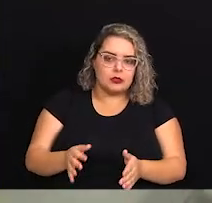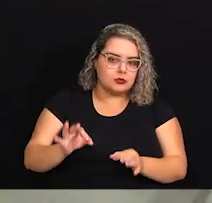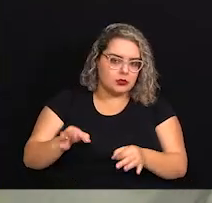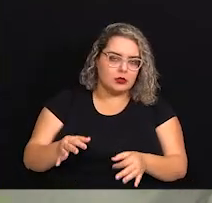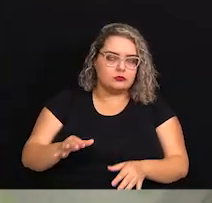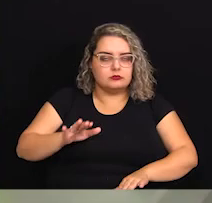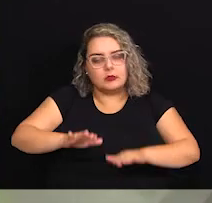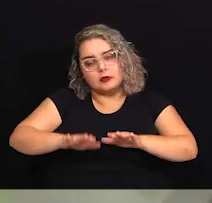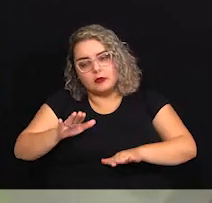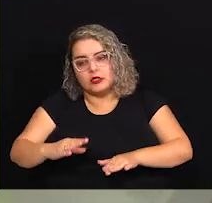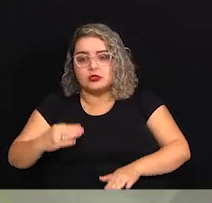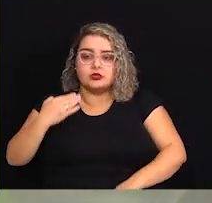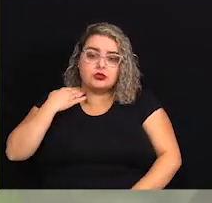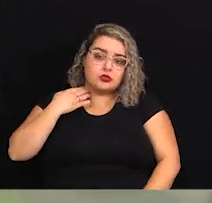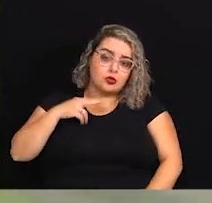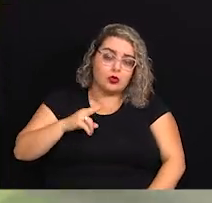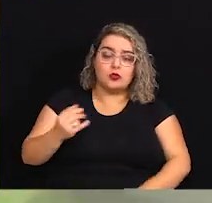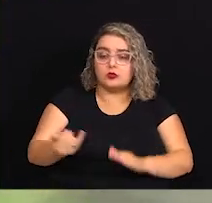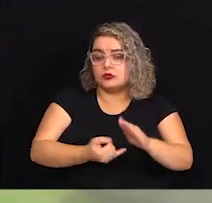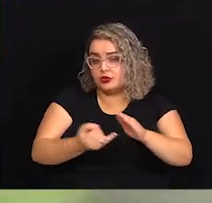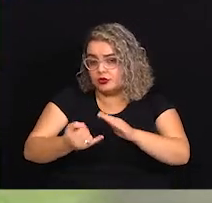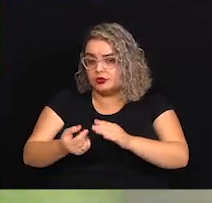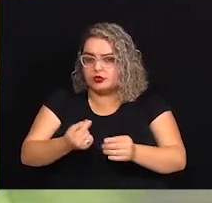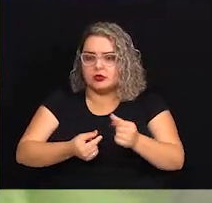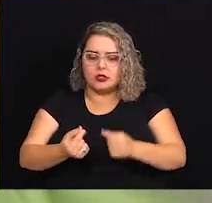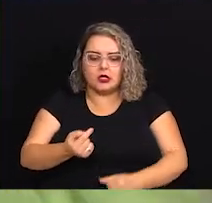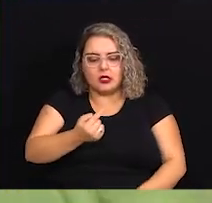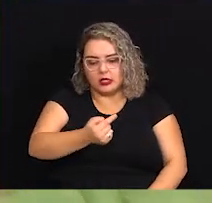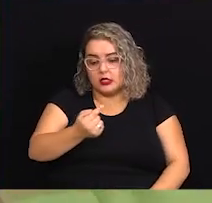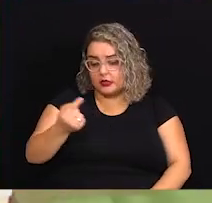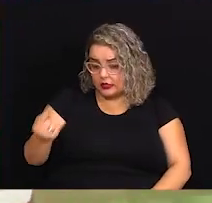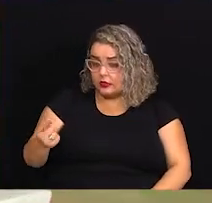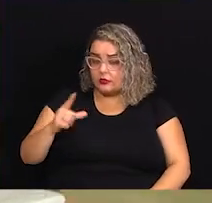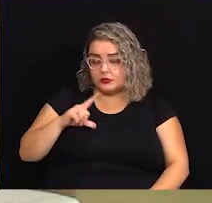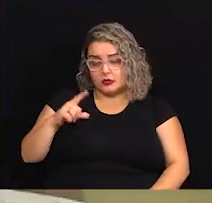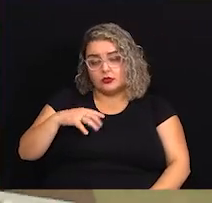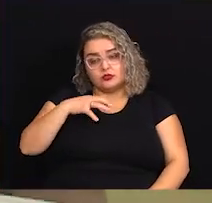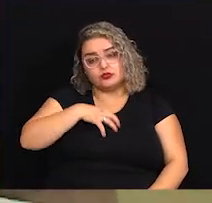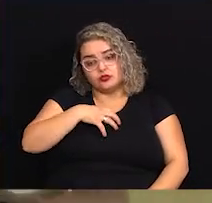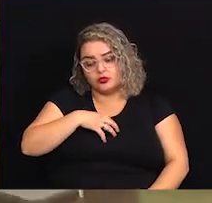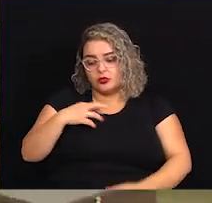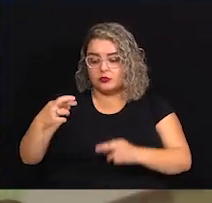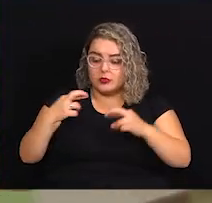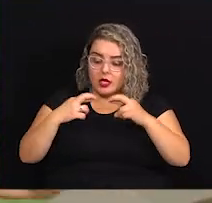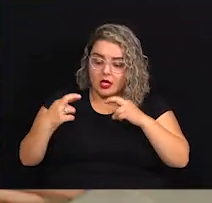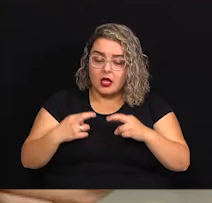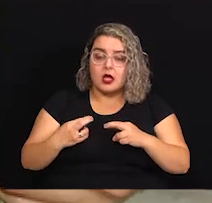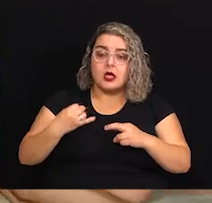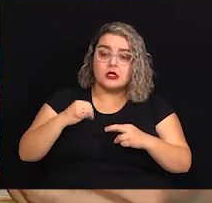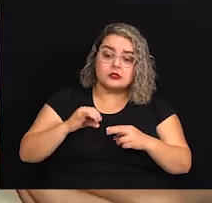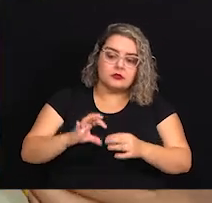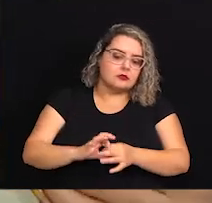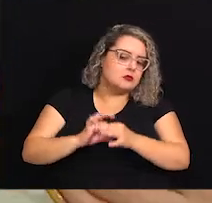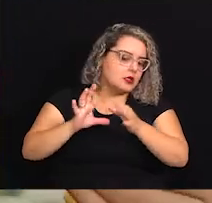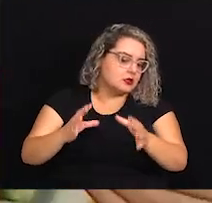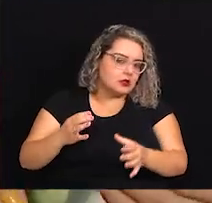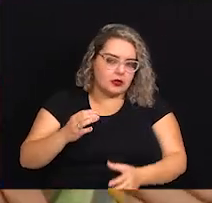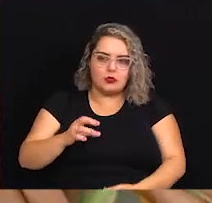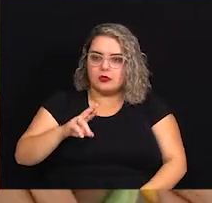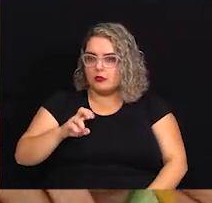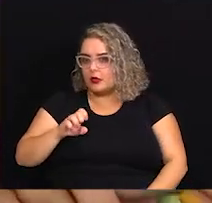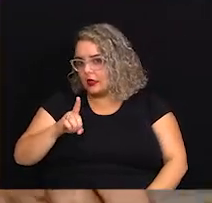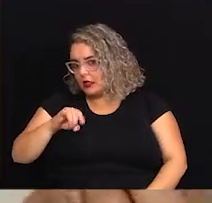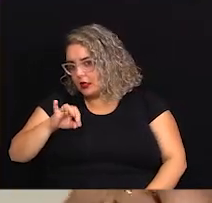depende do banco ou da instituição financeira, né? Cada um tem um procedimento para analisar se vai ceder o crédito ou